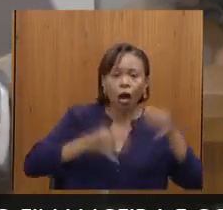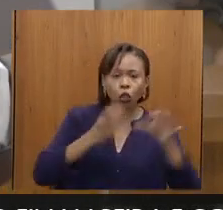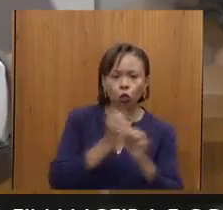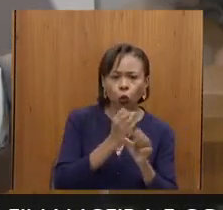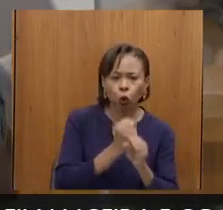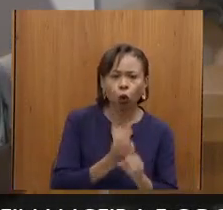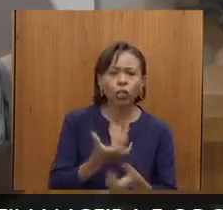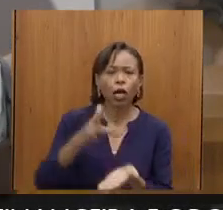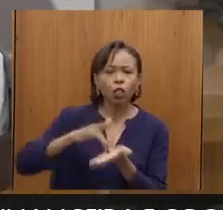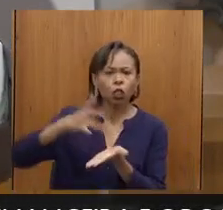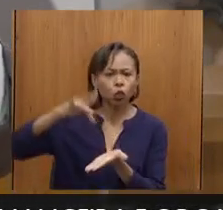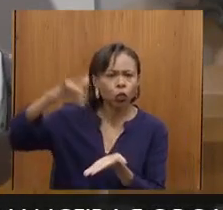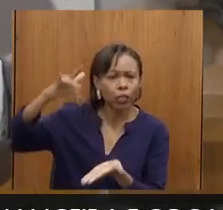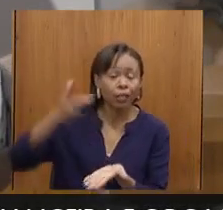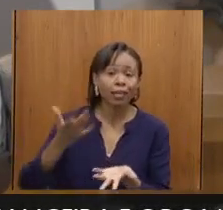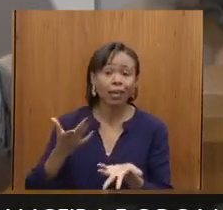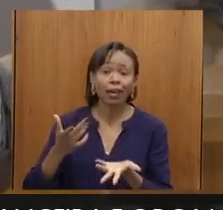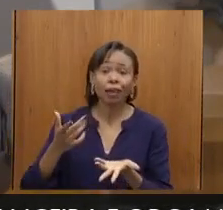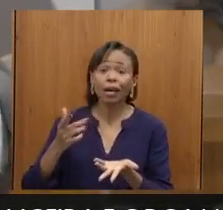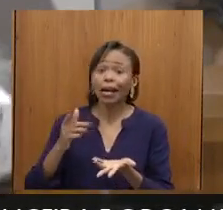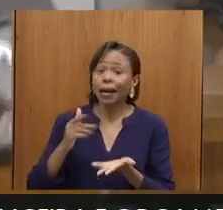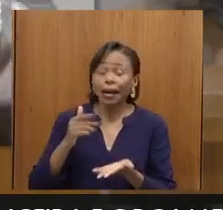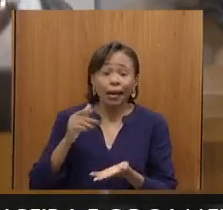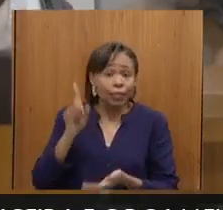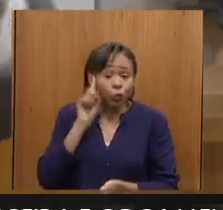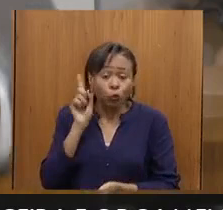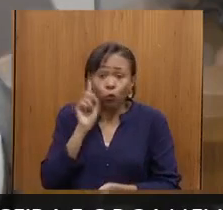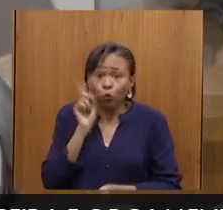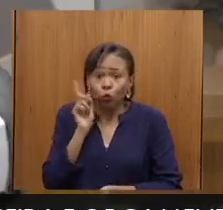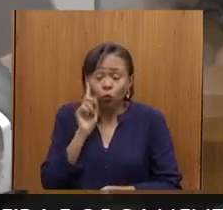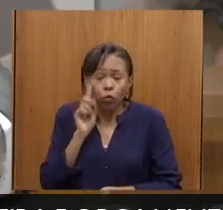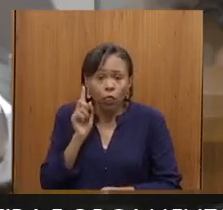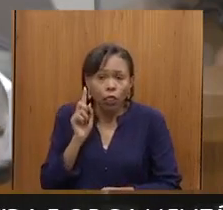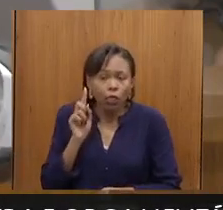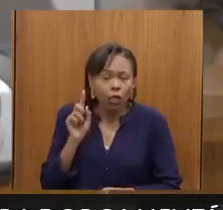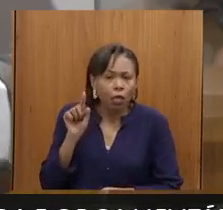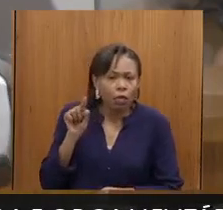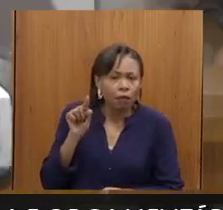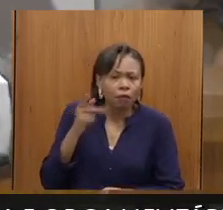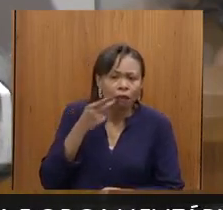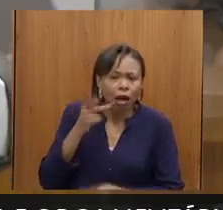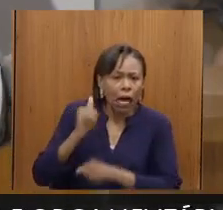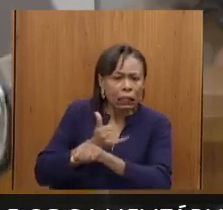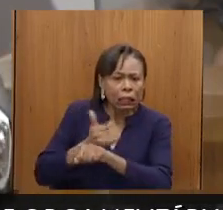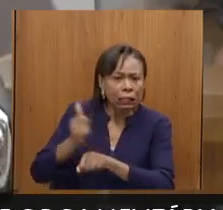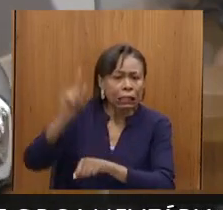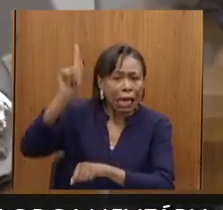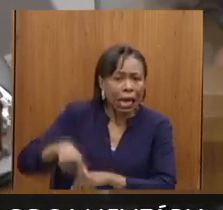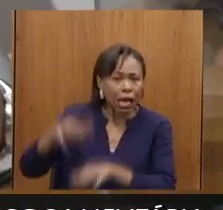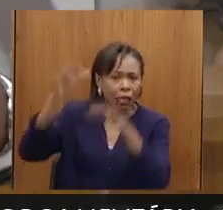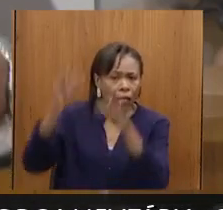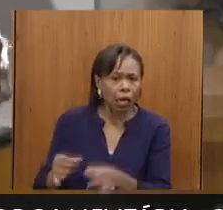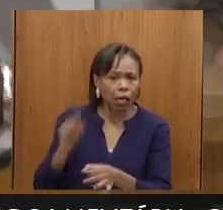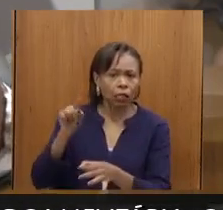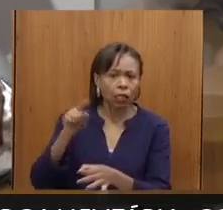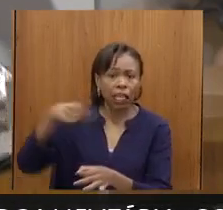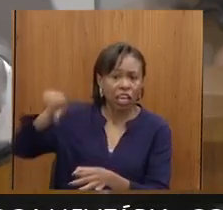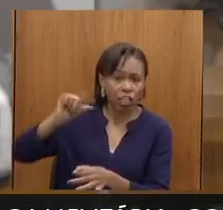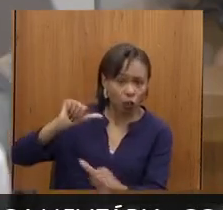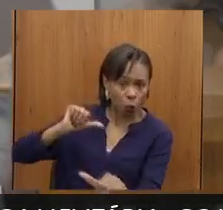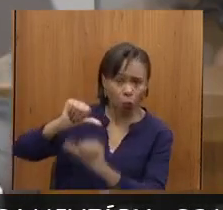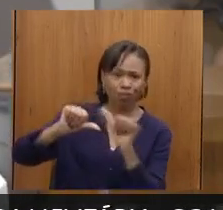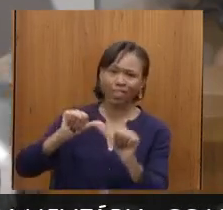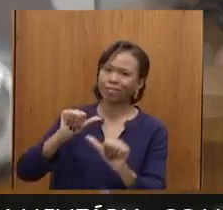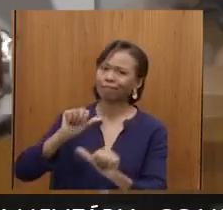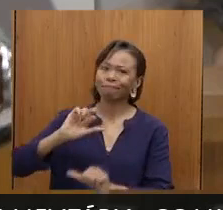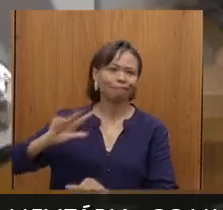A cada dia que passa, a sinalização que vem de lá é de que este é o caminho e de que eles não irão retroceder. Pelo contrário, eles